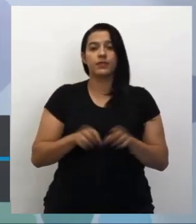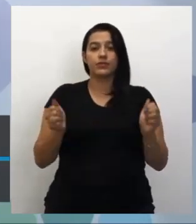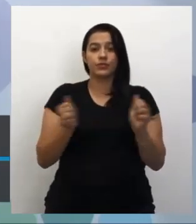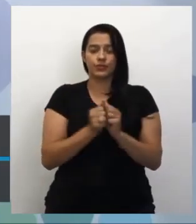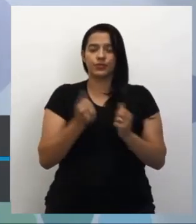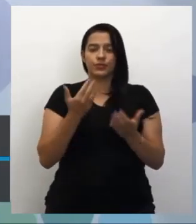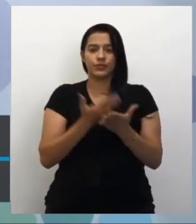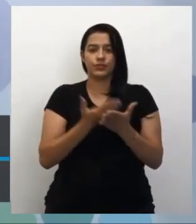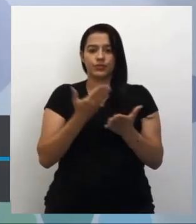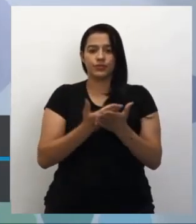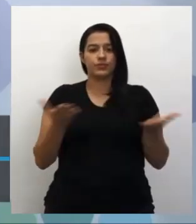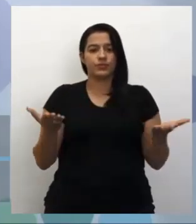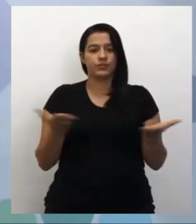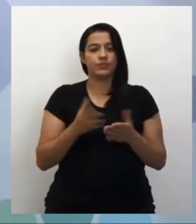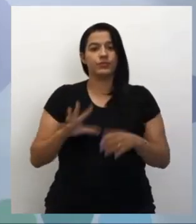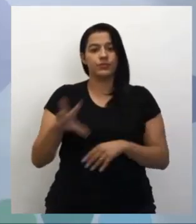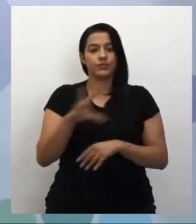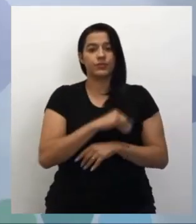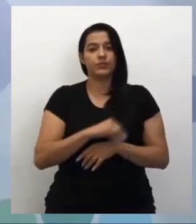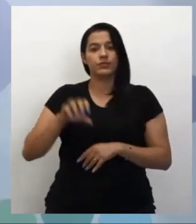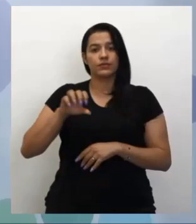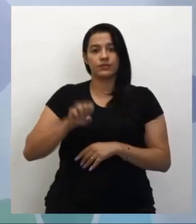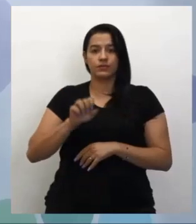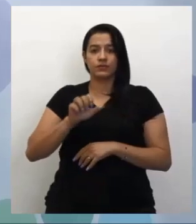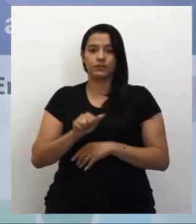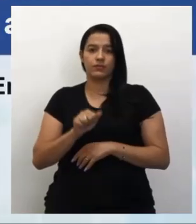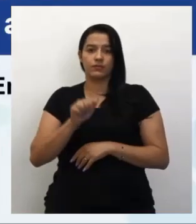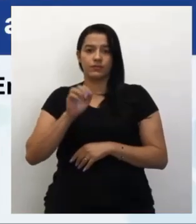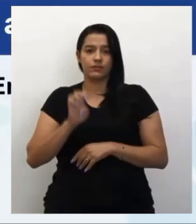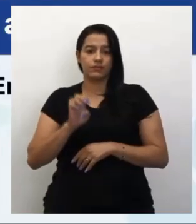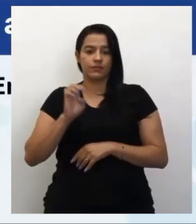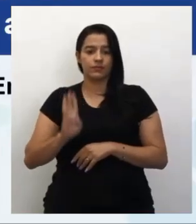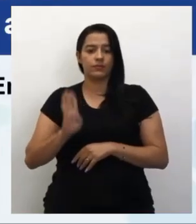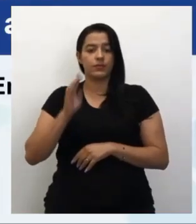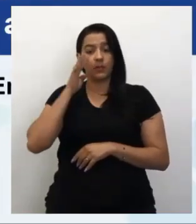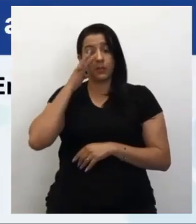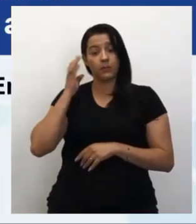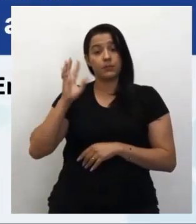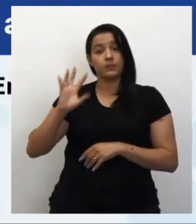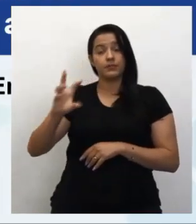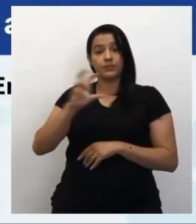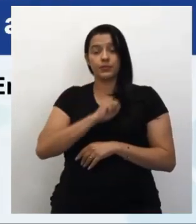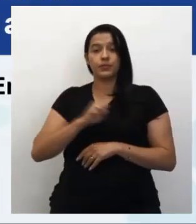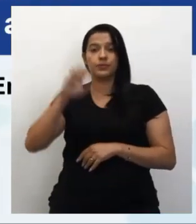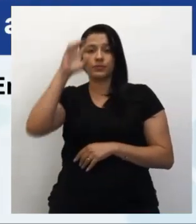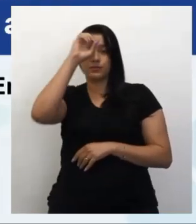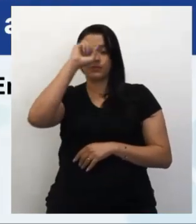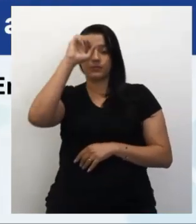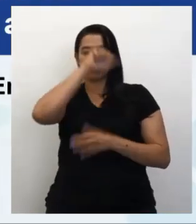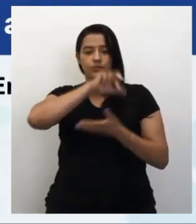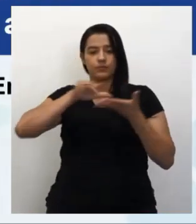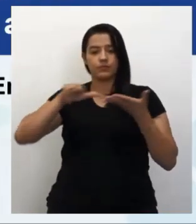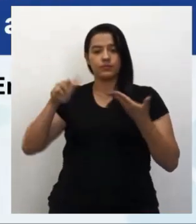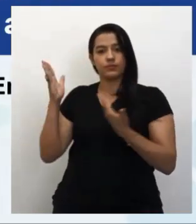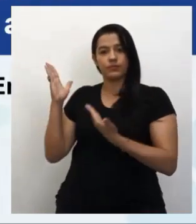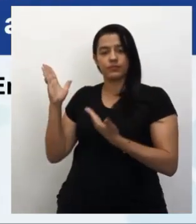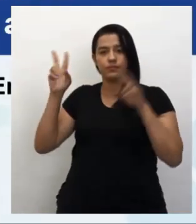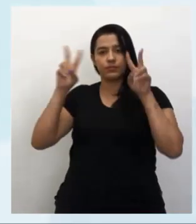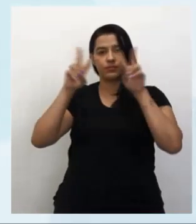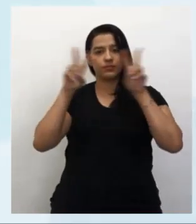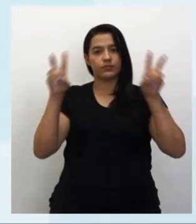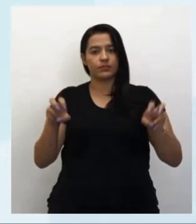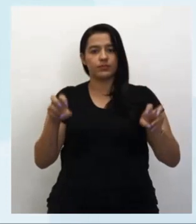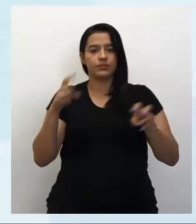as questões do Saeb. Hoje vamos aprender a identificar o conflito gerador do enredo e os elementos que constroem